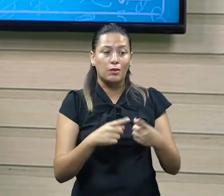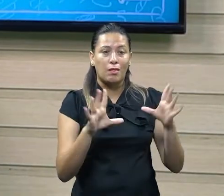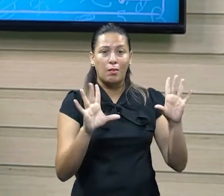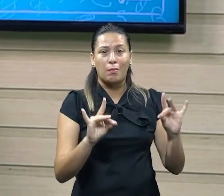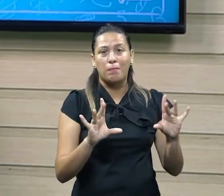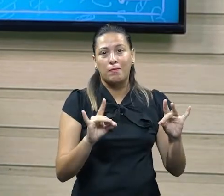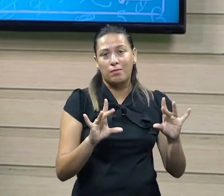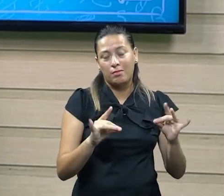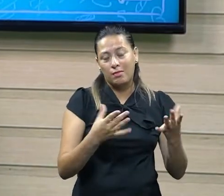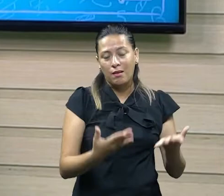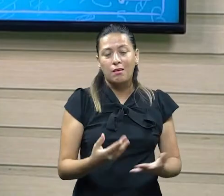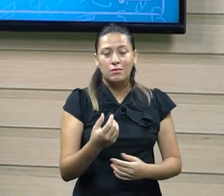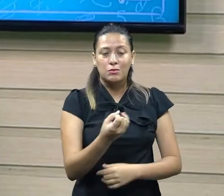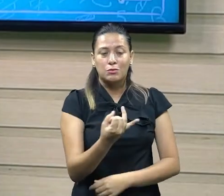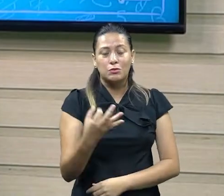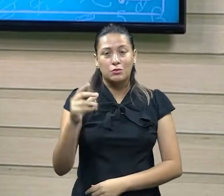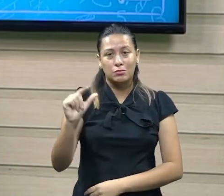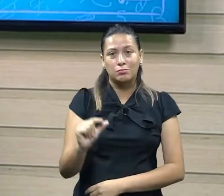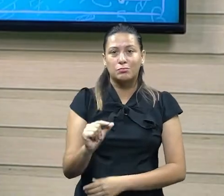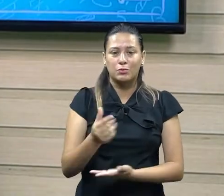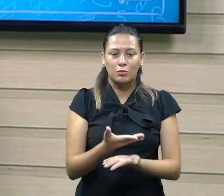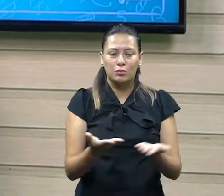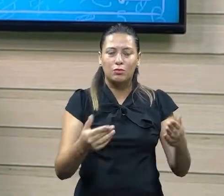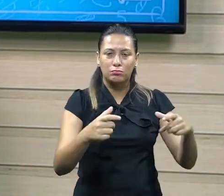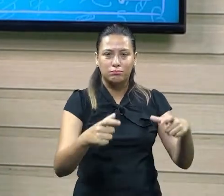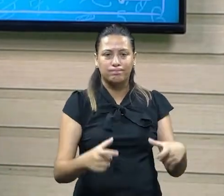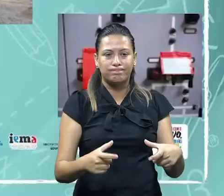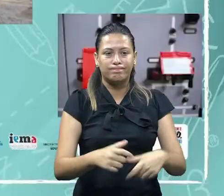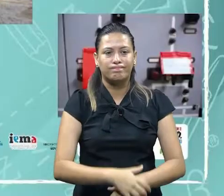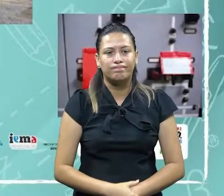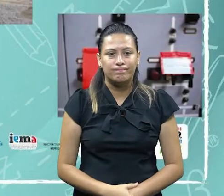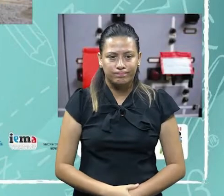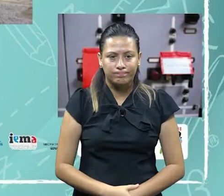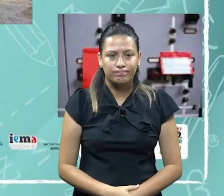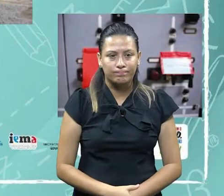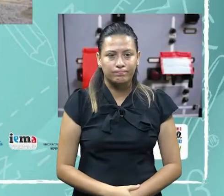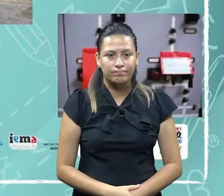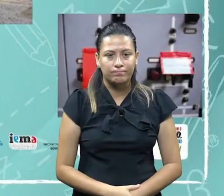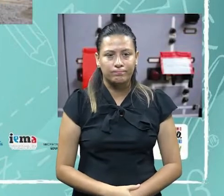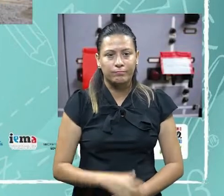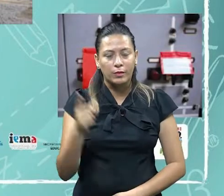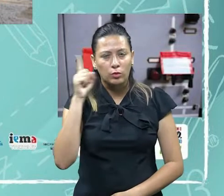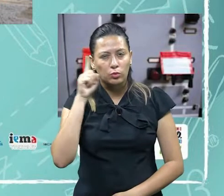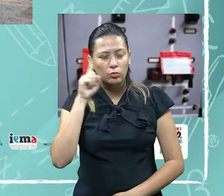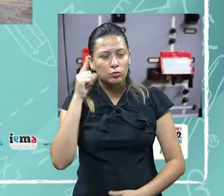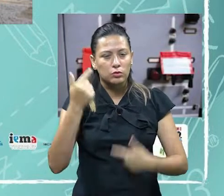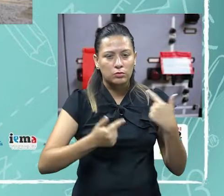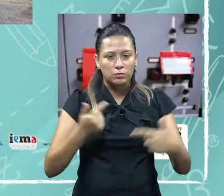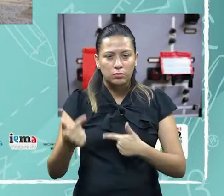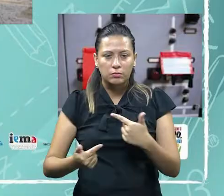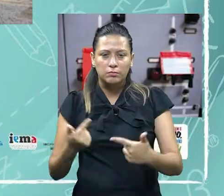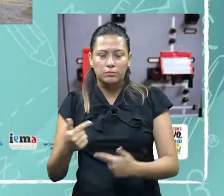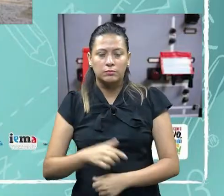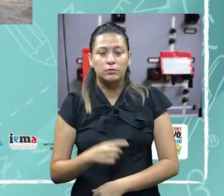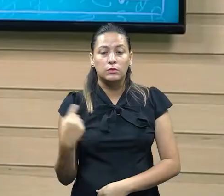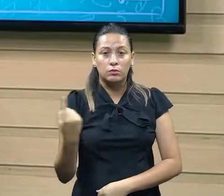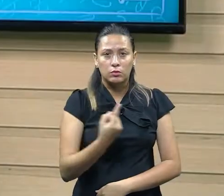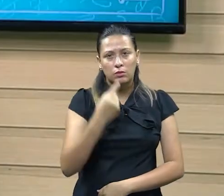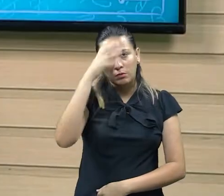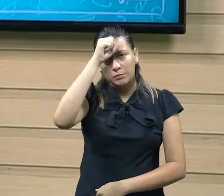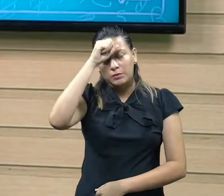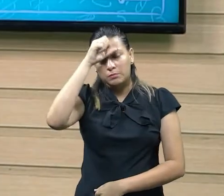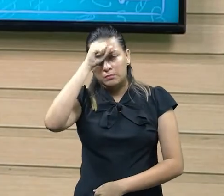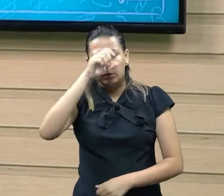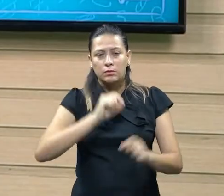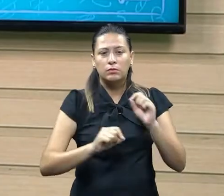da pouquíssima quantidade de umidade naquele ambiente. Rotinas de trabalho. Aqui nós vamos aprender um pouco sobre